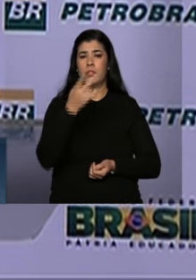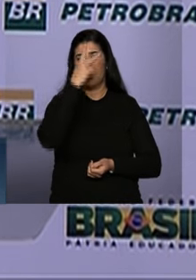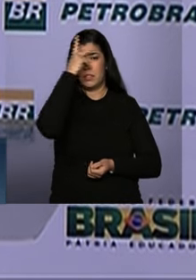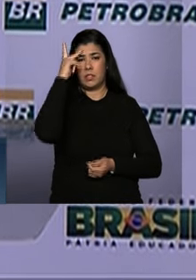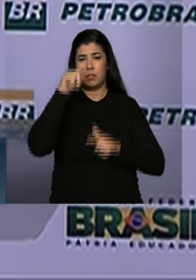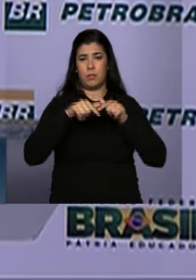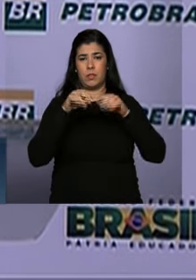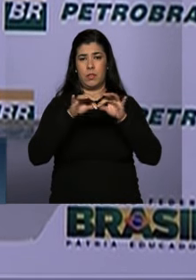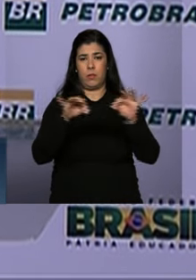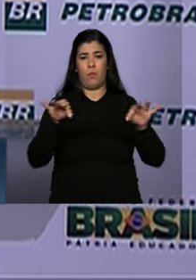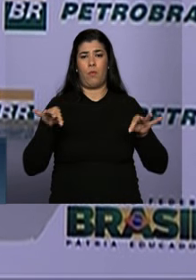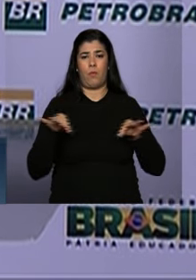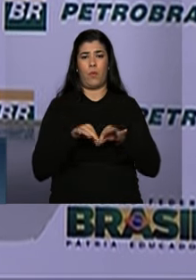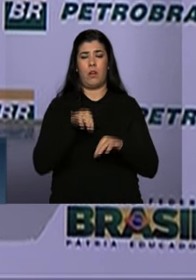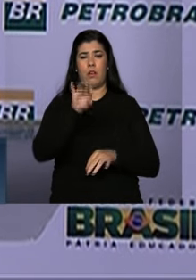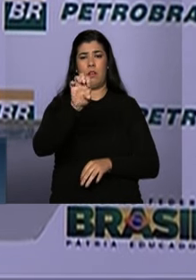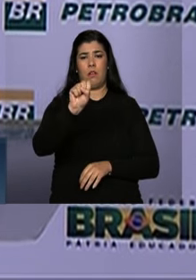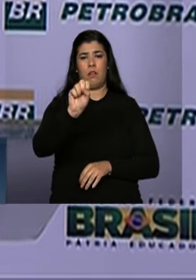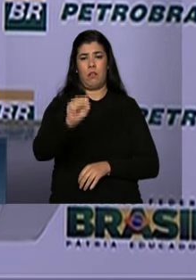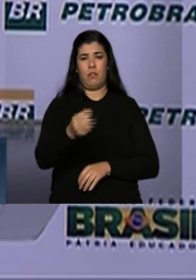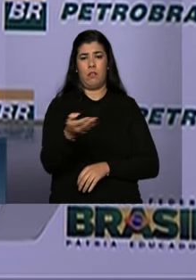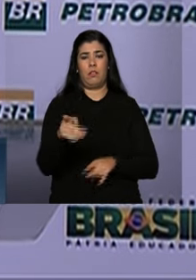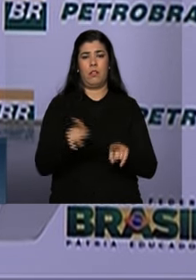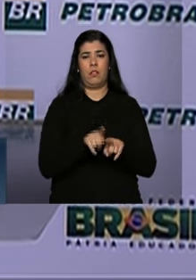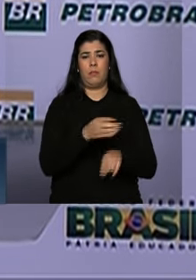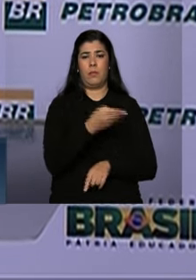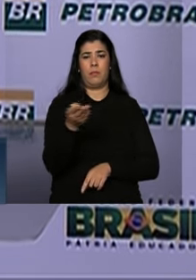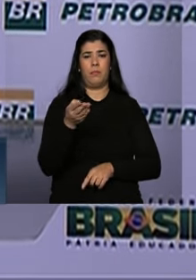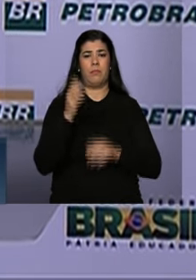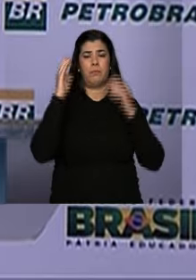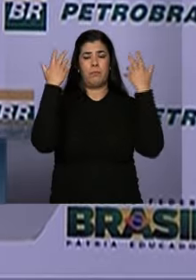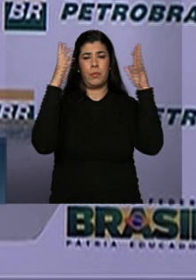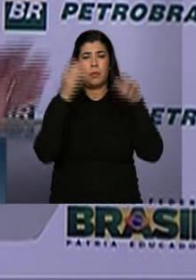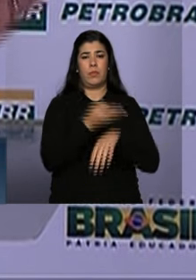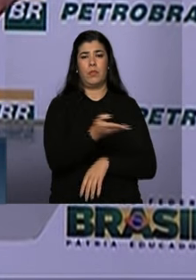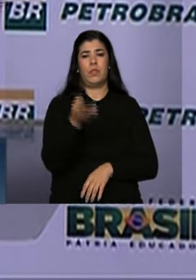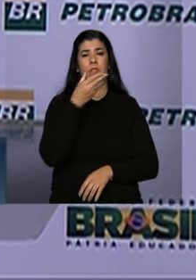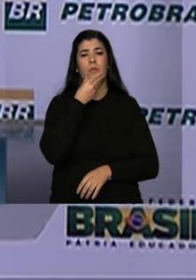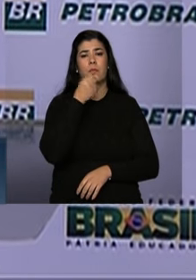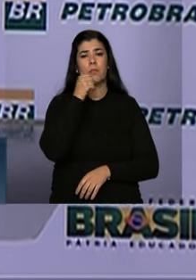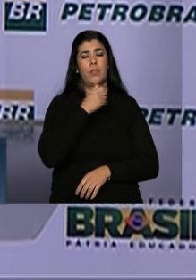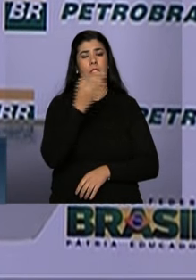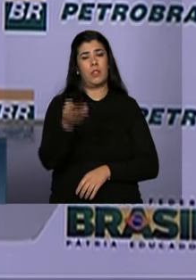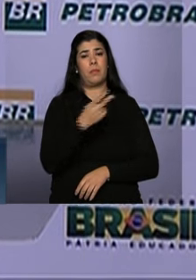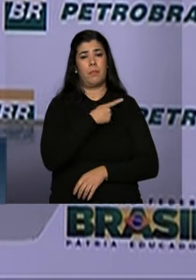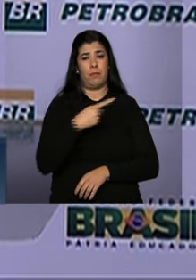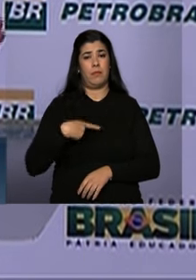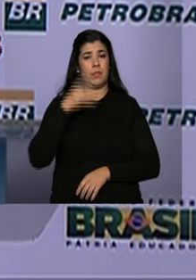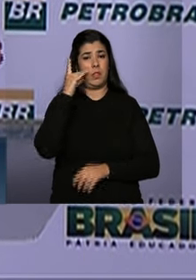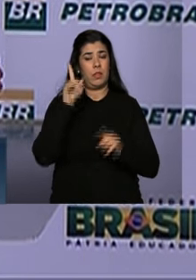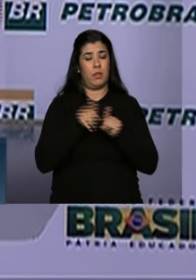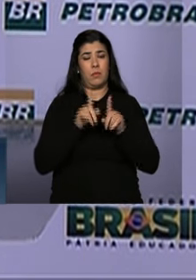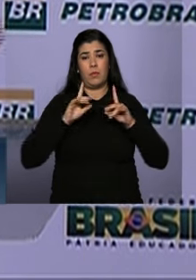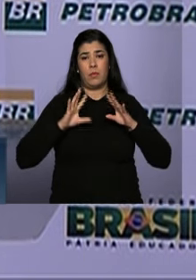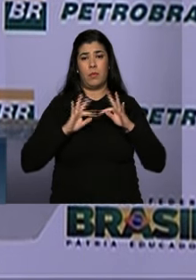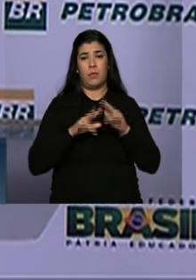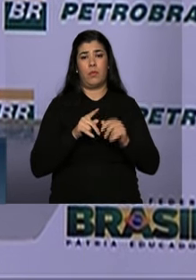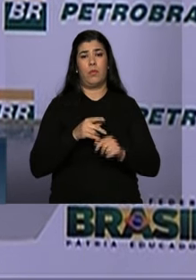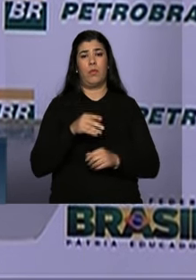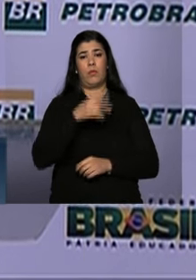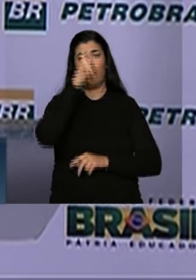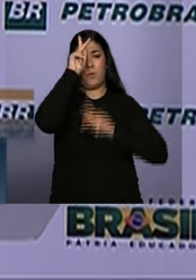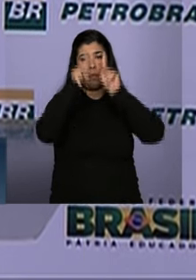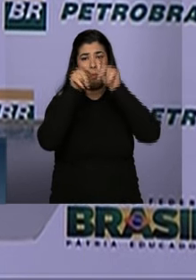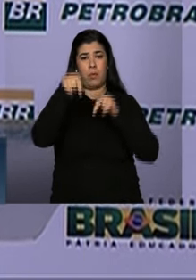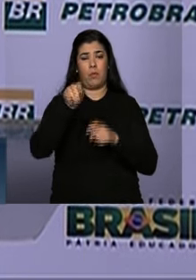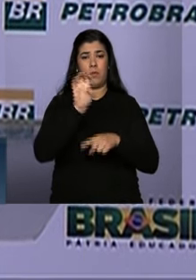Sul, parabéns aos trabalhadores e parabéns à senhora presidenta e a todo o povo